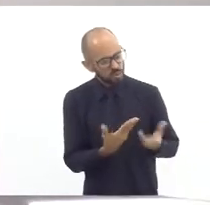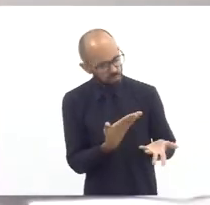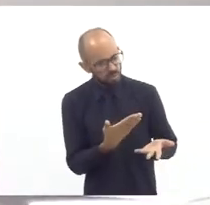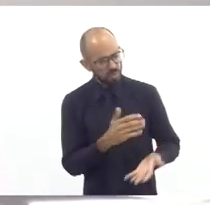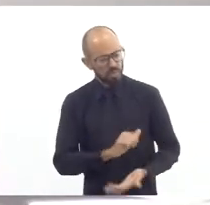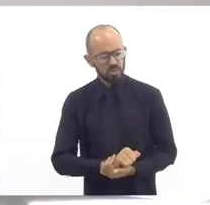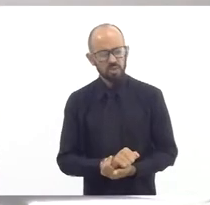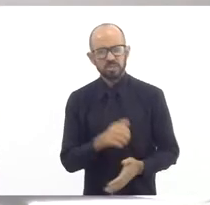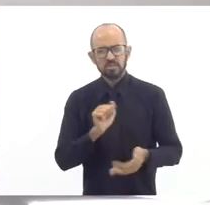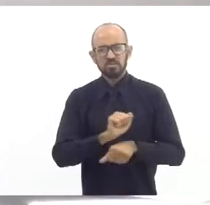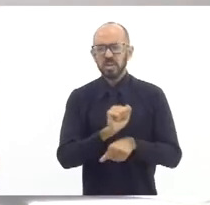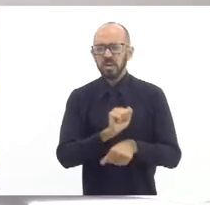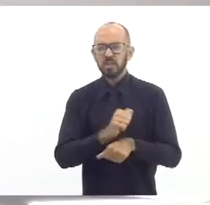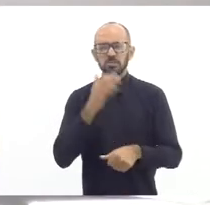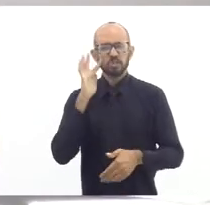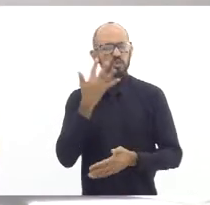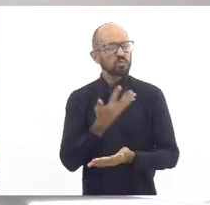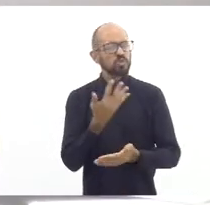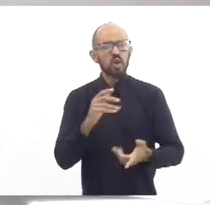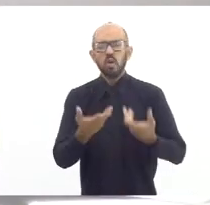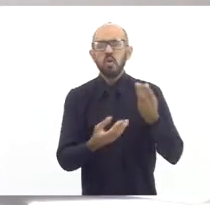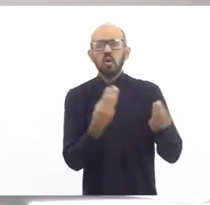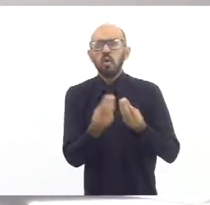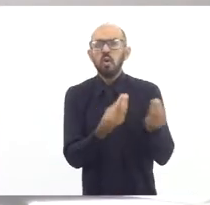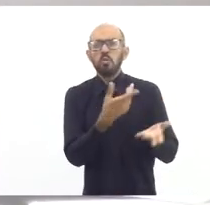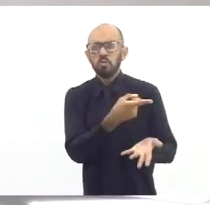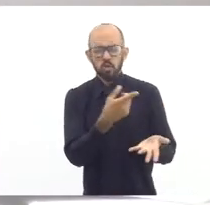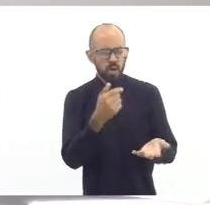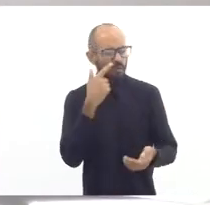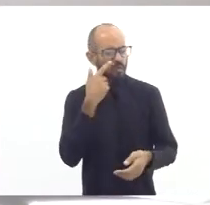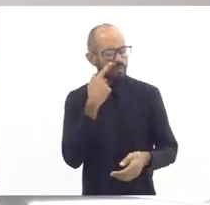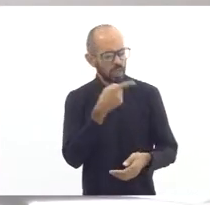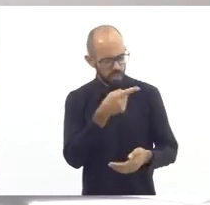o julgamento. Vou citar uma delas aqui, vou ver se eu consigo achar aqui.